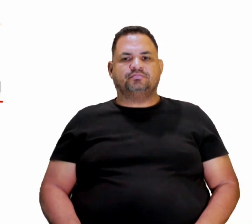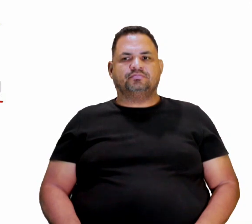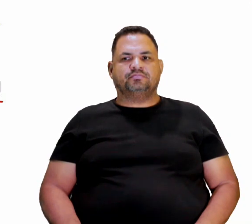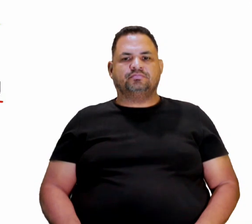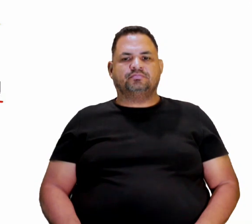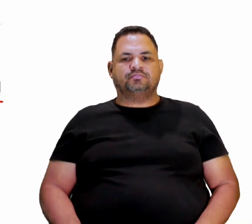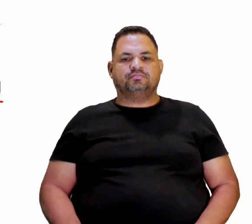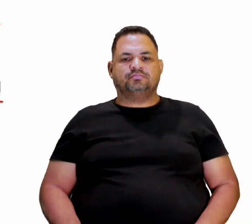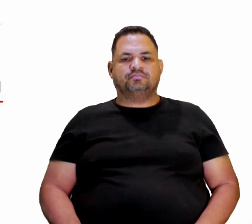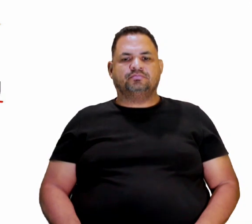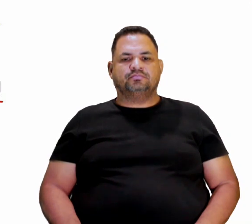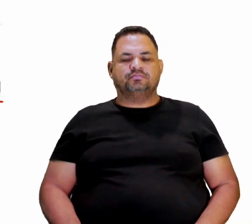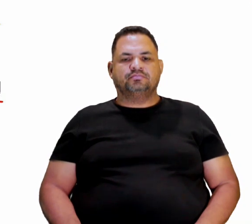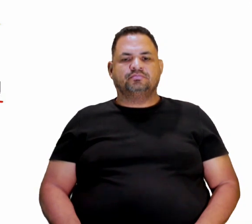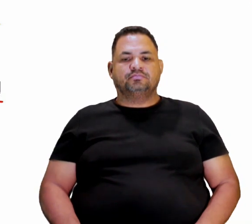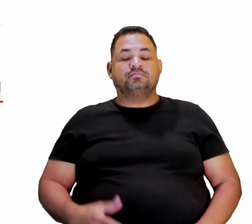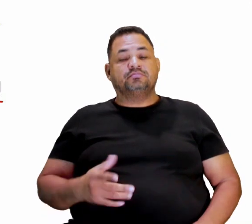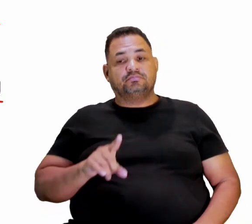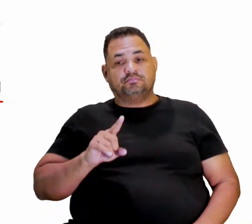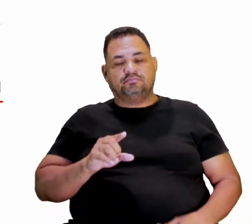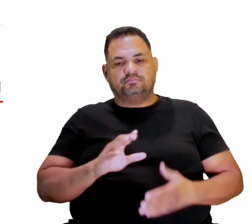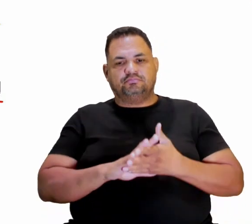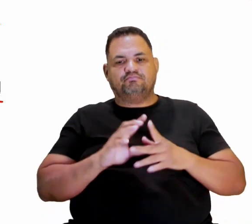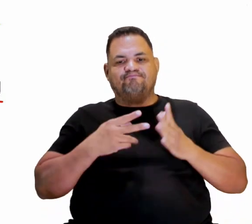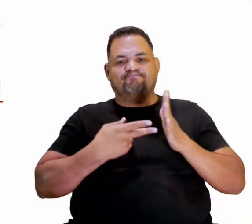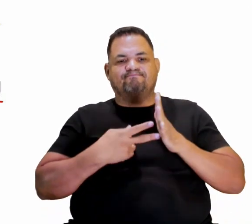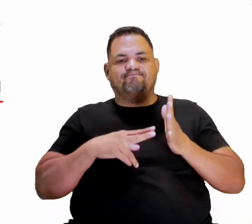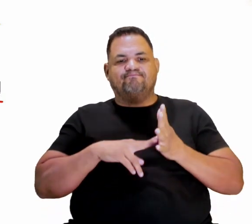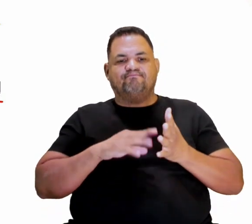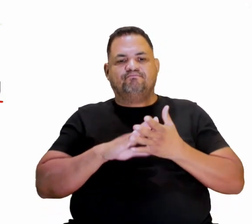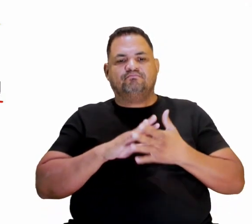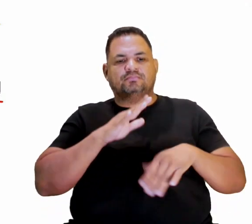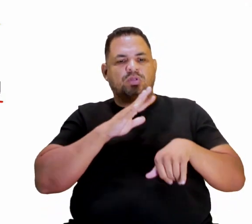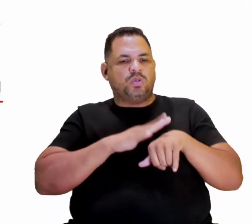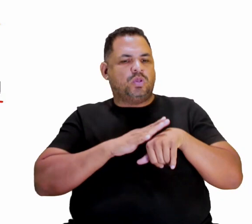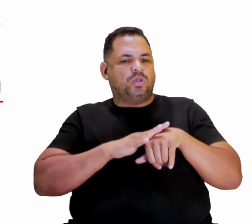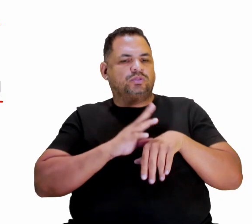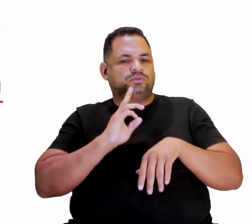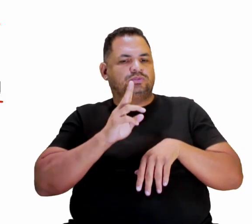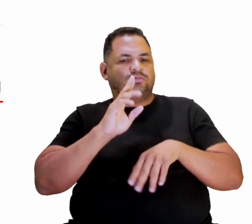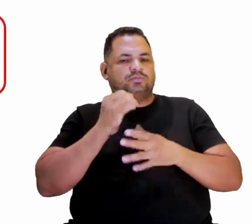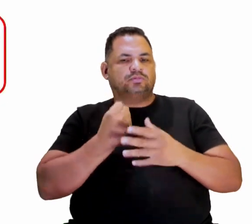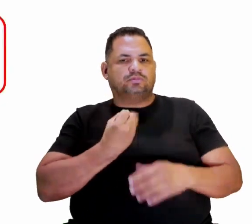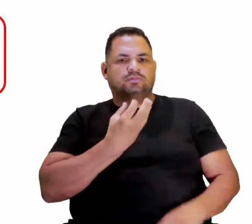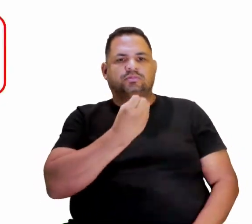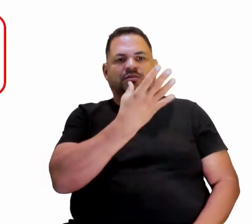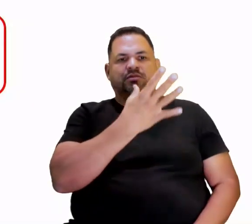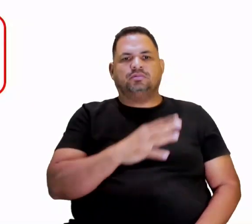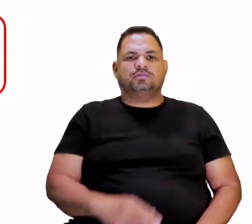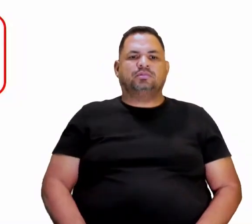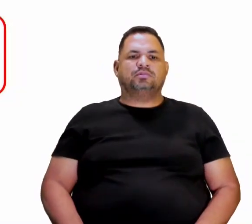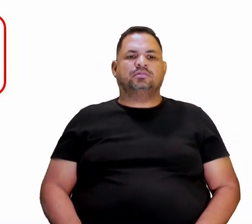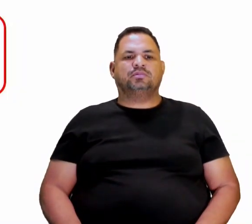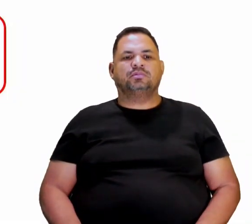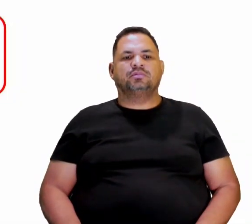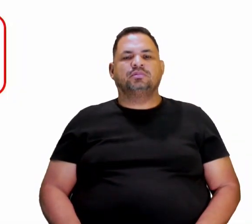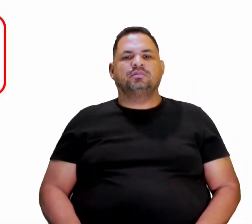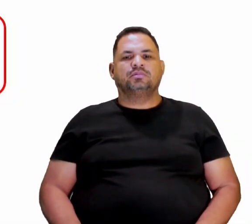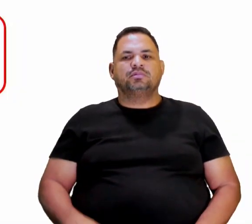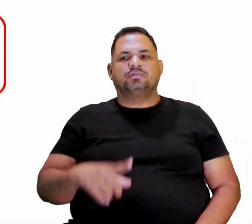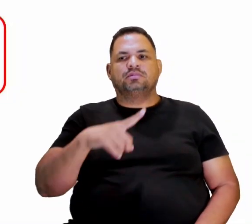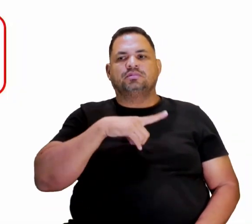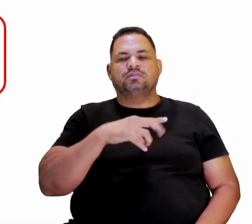they travel. Isso significa que ficam muito doentes cada vez que viajam. Então, olha aí, já